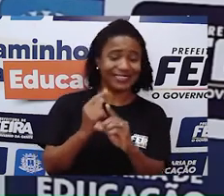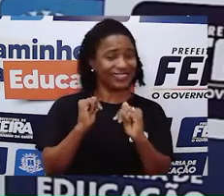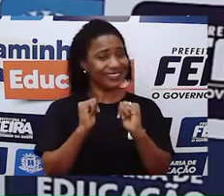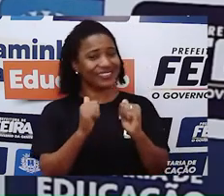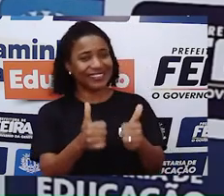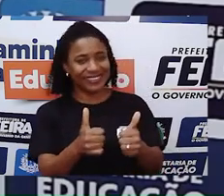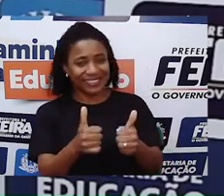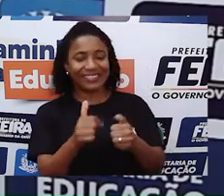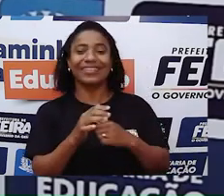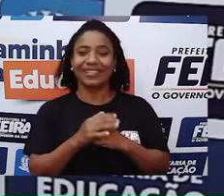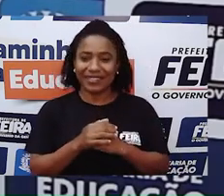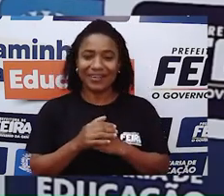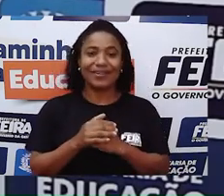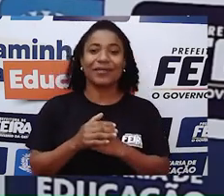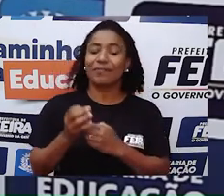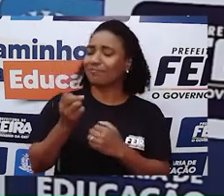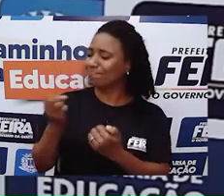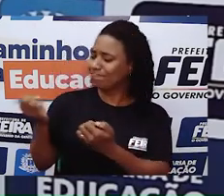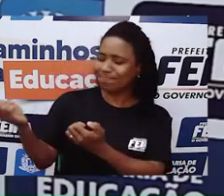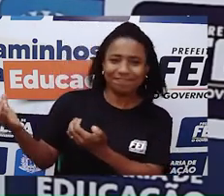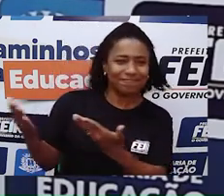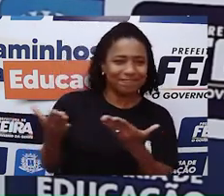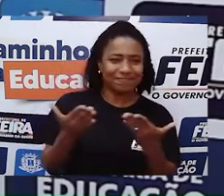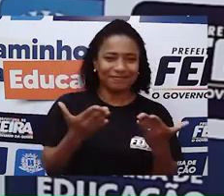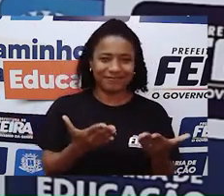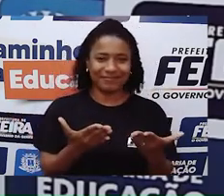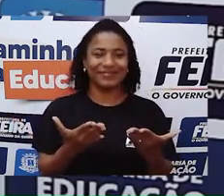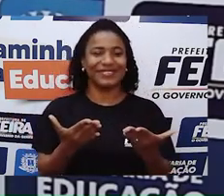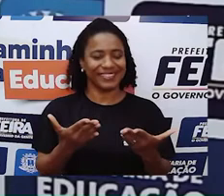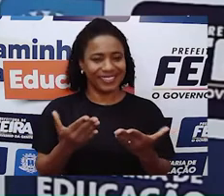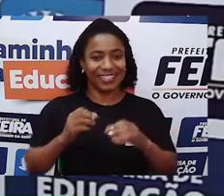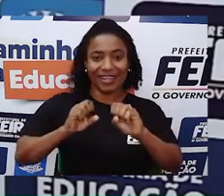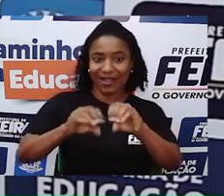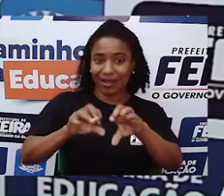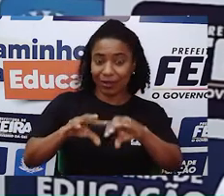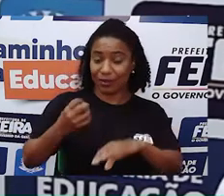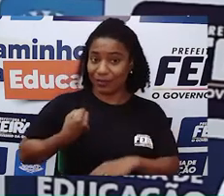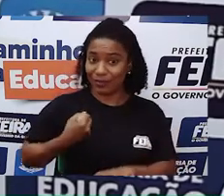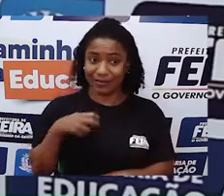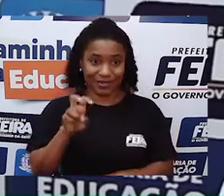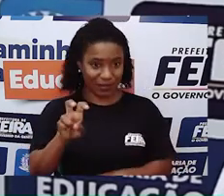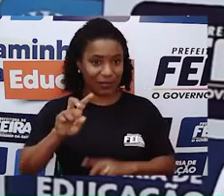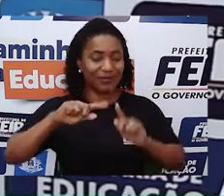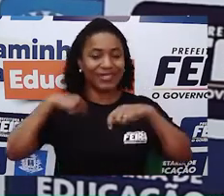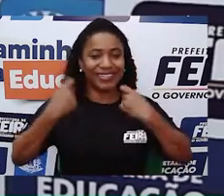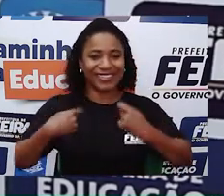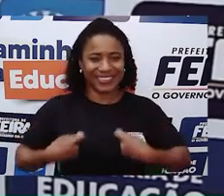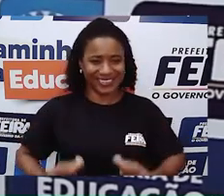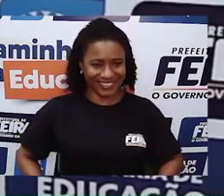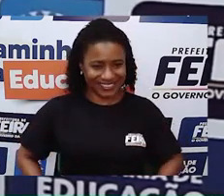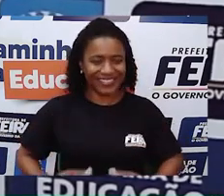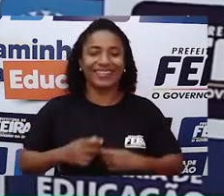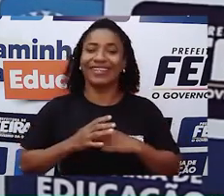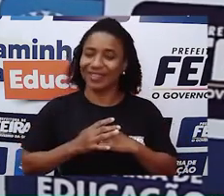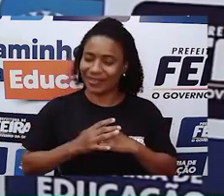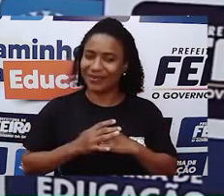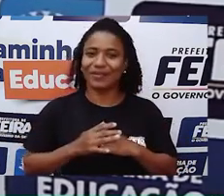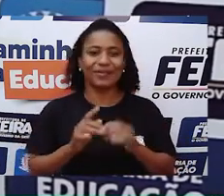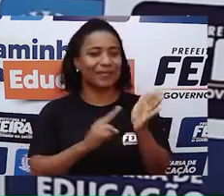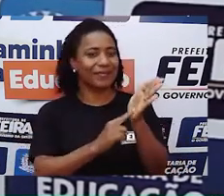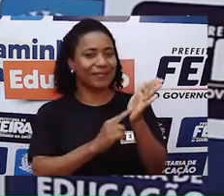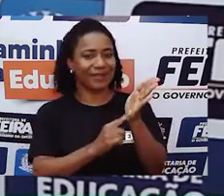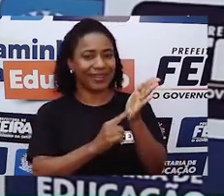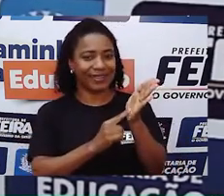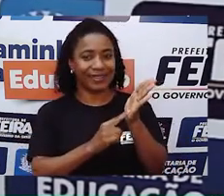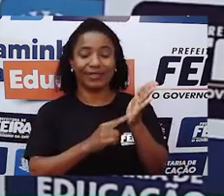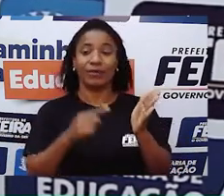bem-vindos à nossa aula de inglês número 5. Eu sou parda. Tenho cabelos castanhos de tamanho